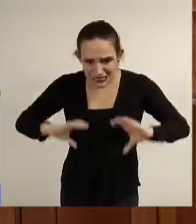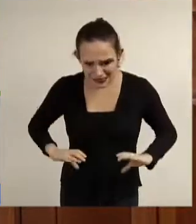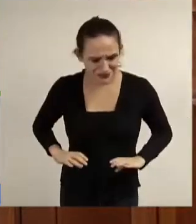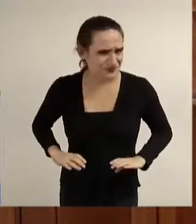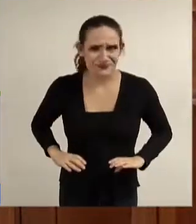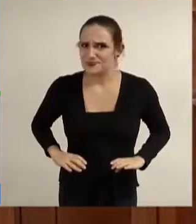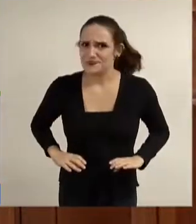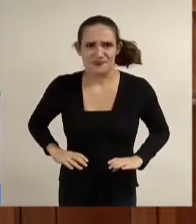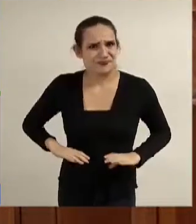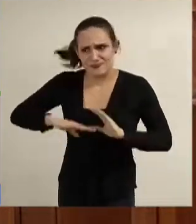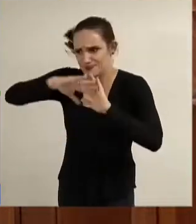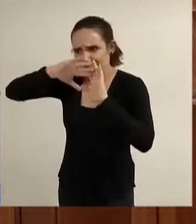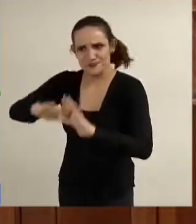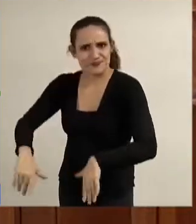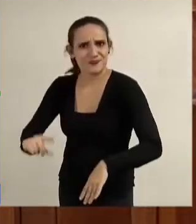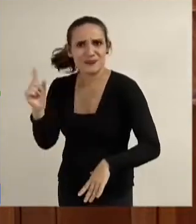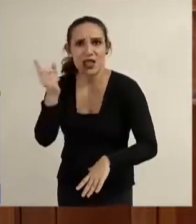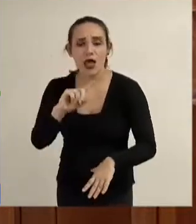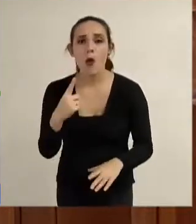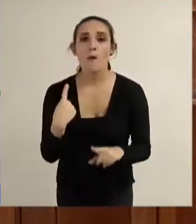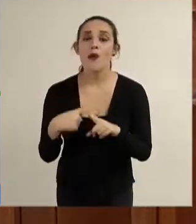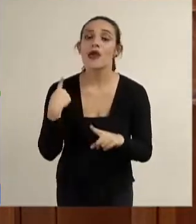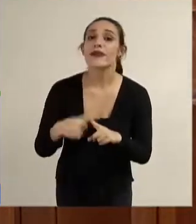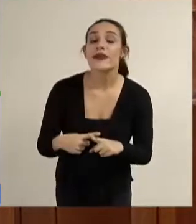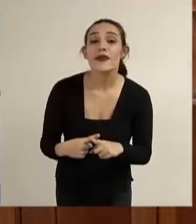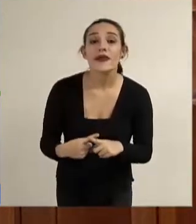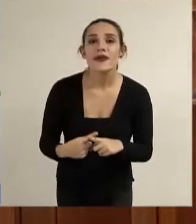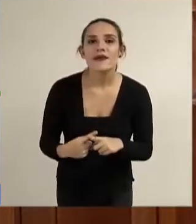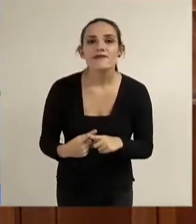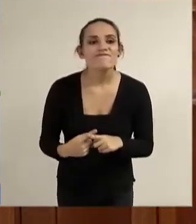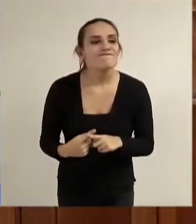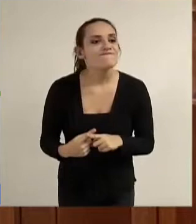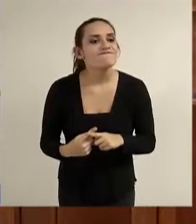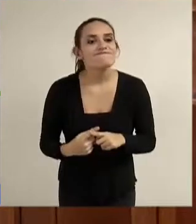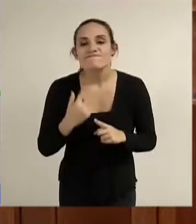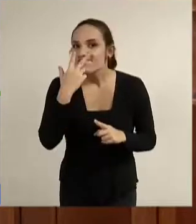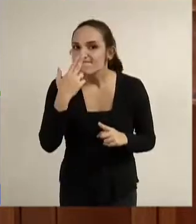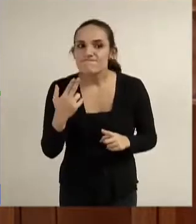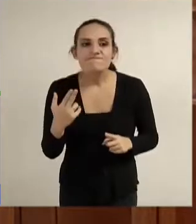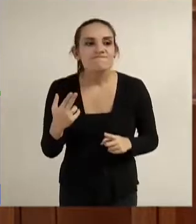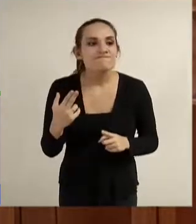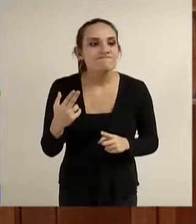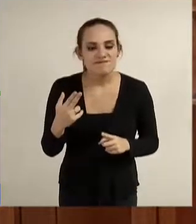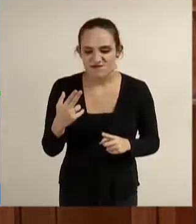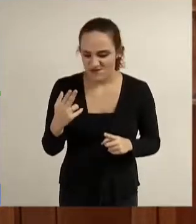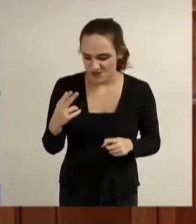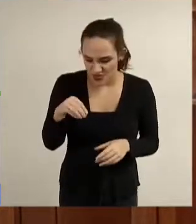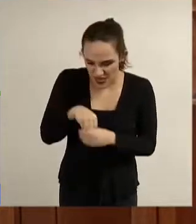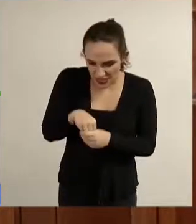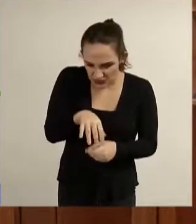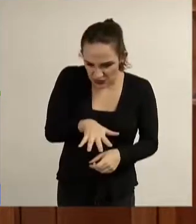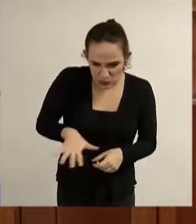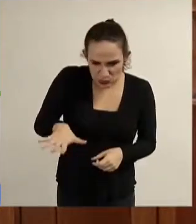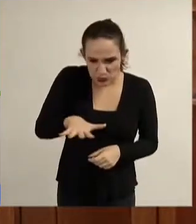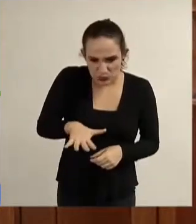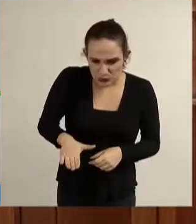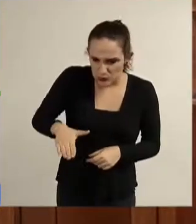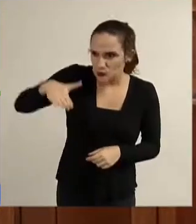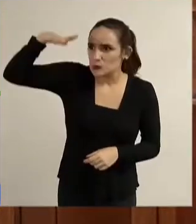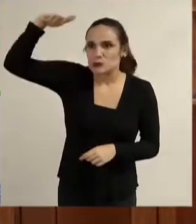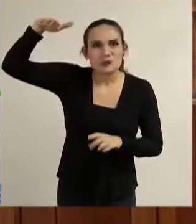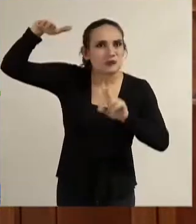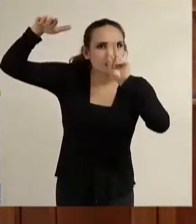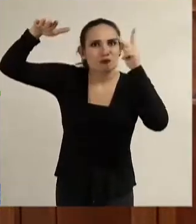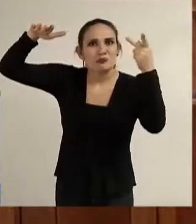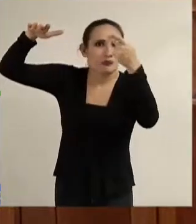como cidadão, que tem já foi criado num ambiente totalmente deturpado do ponto de